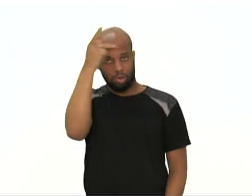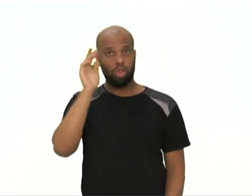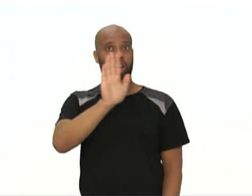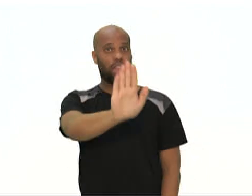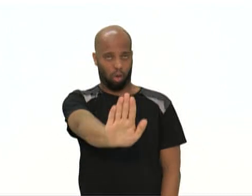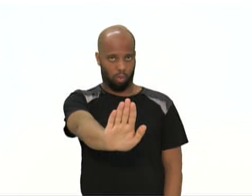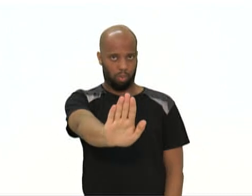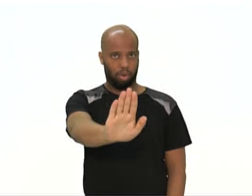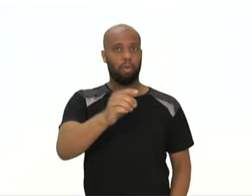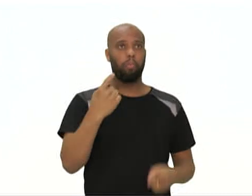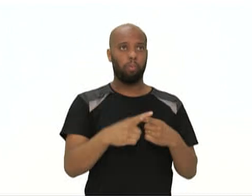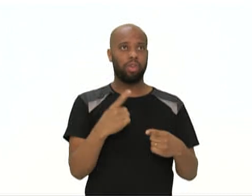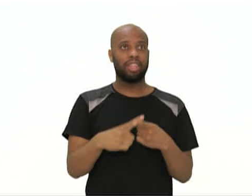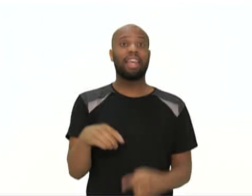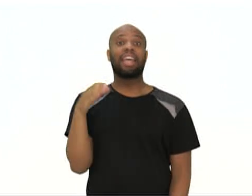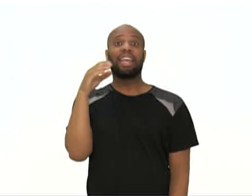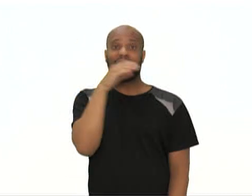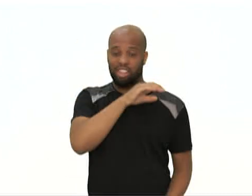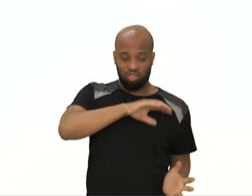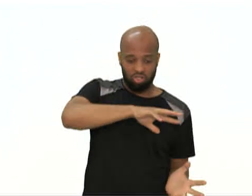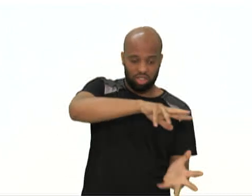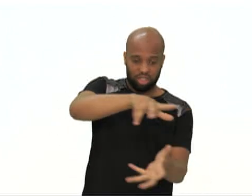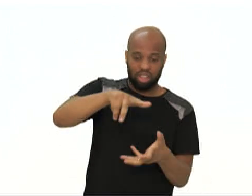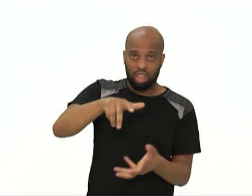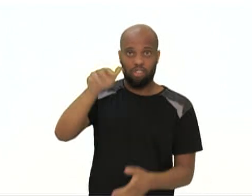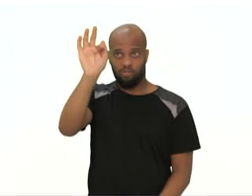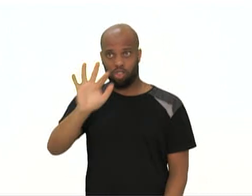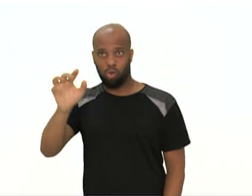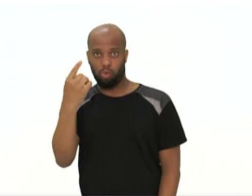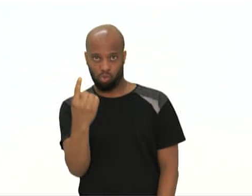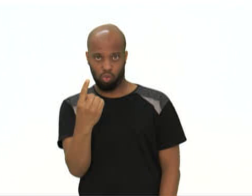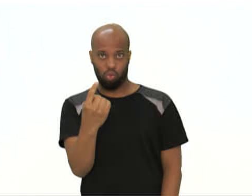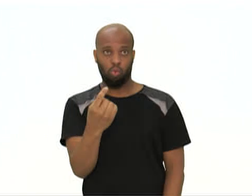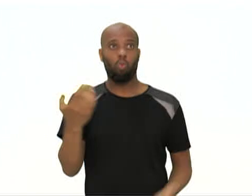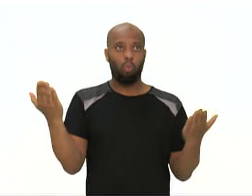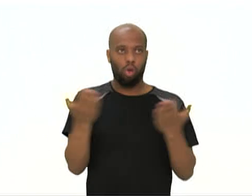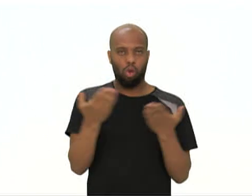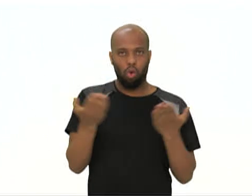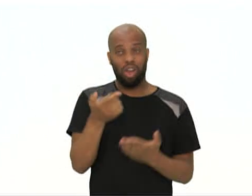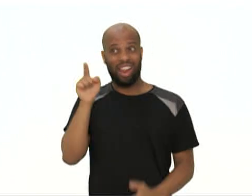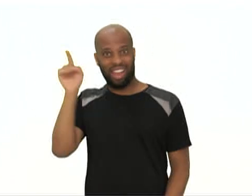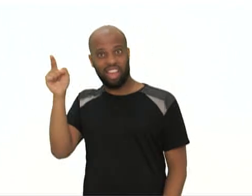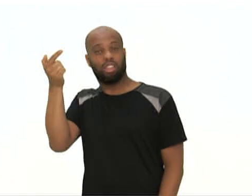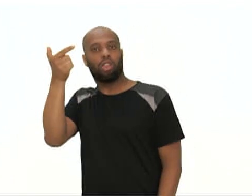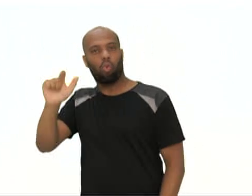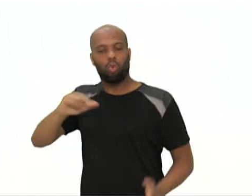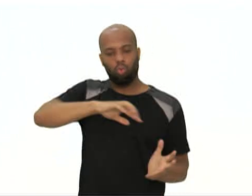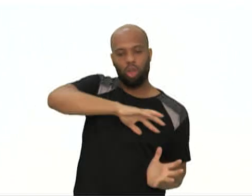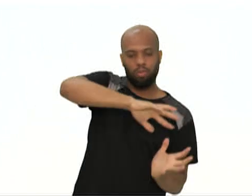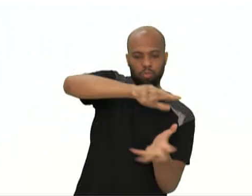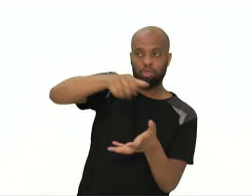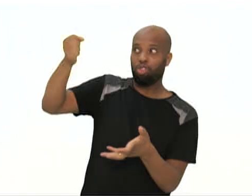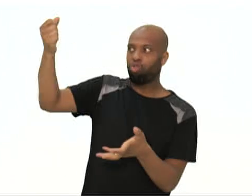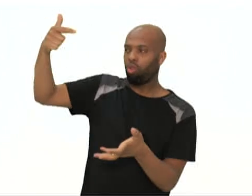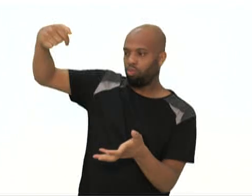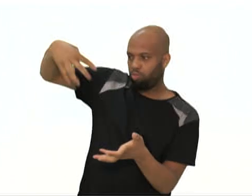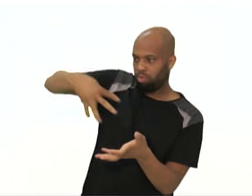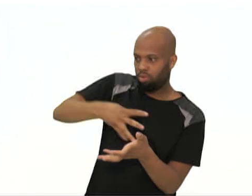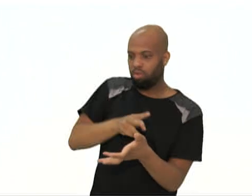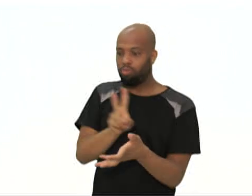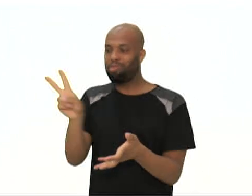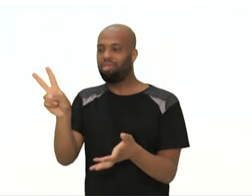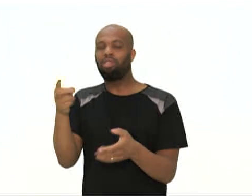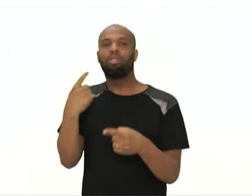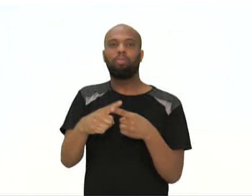tem que saber? O aquecimento global é um fenômeno, o efeito estufa é um outro fenômeno. Quando estamos falando